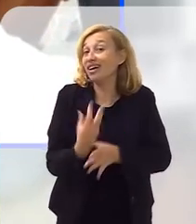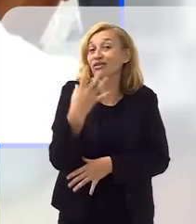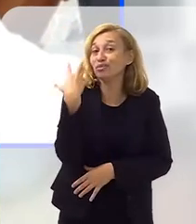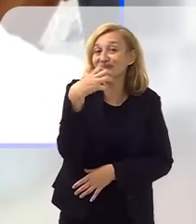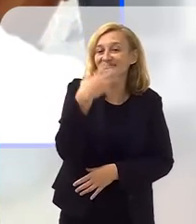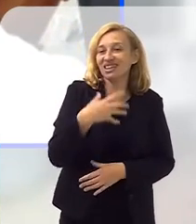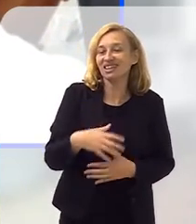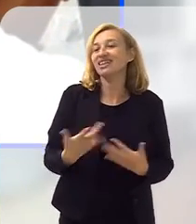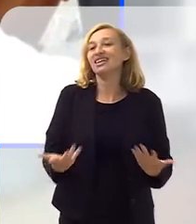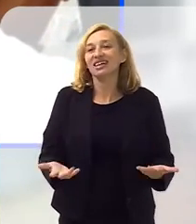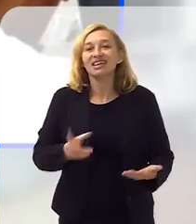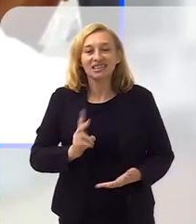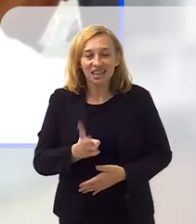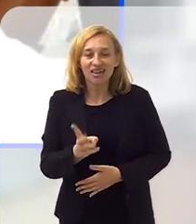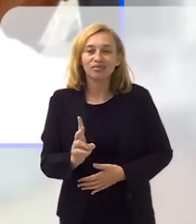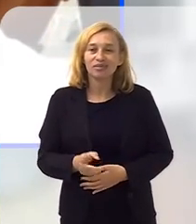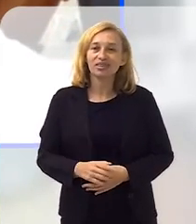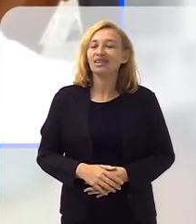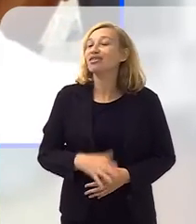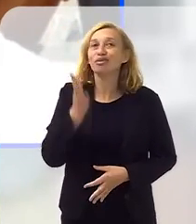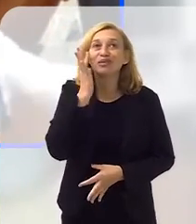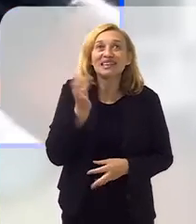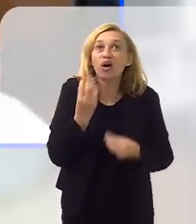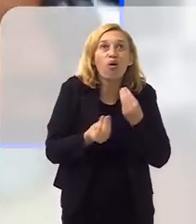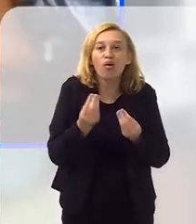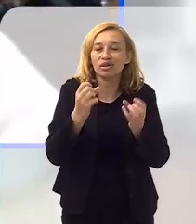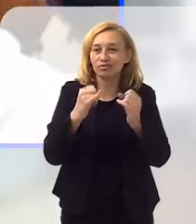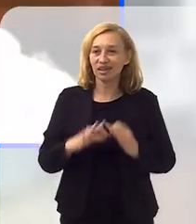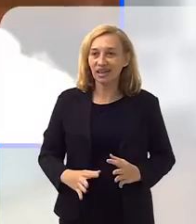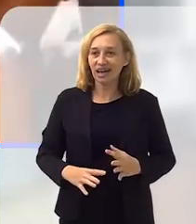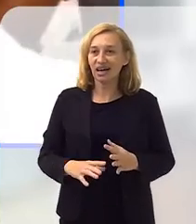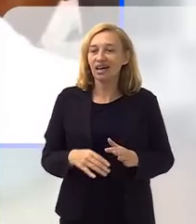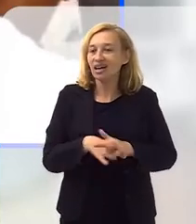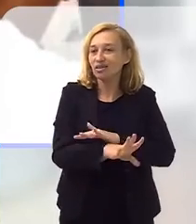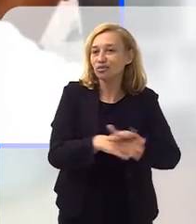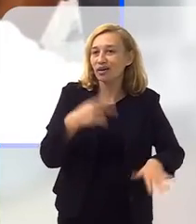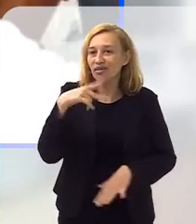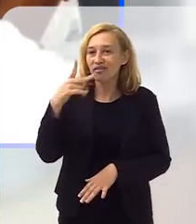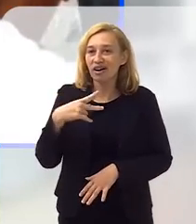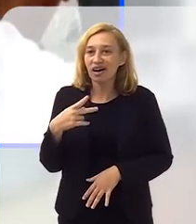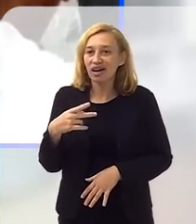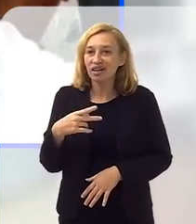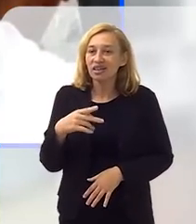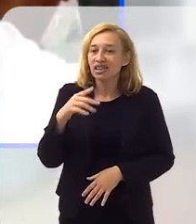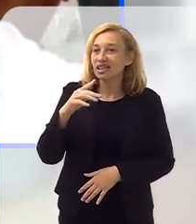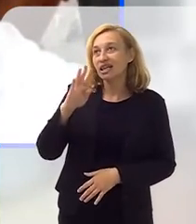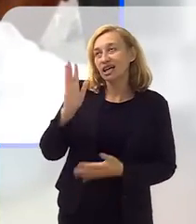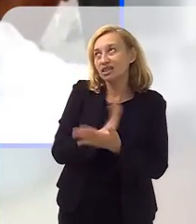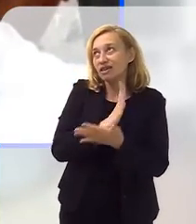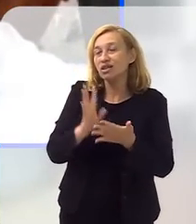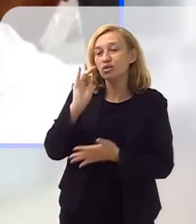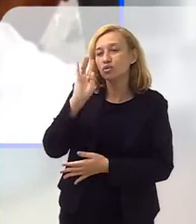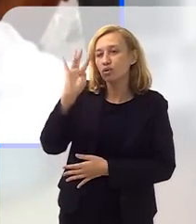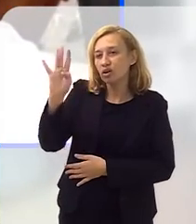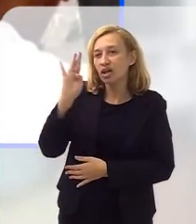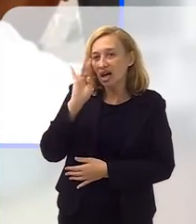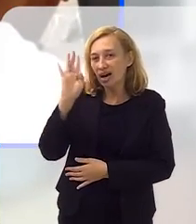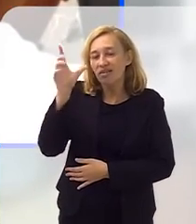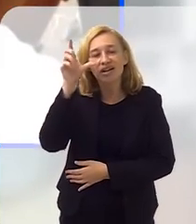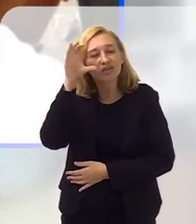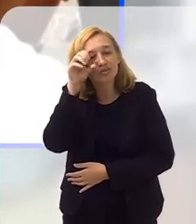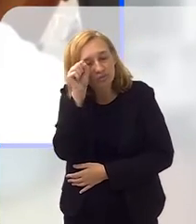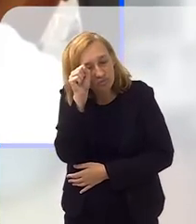ali, de alguma forma, trabalhando aquilo, não sei. E ela costumava falar que também vinha nos sonhos,